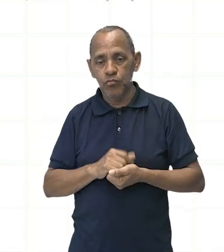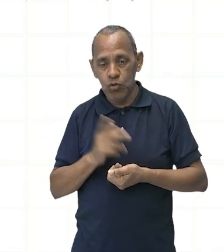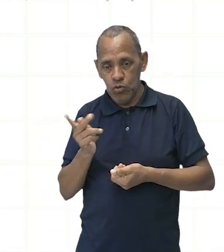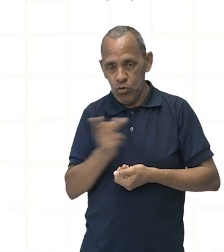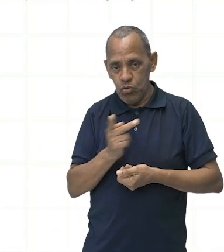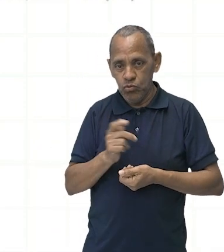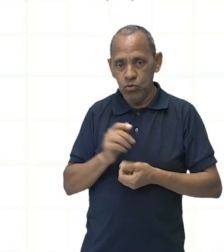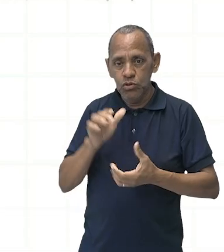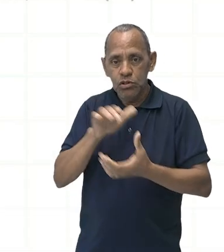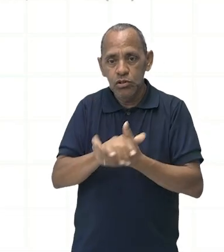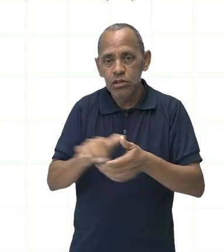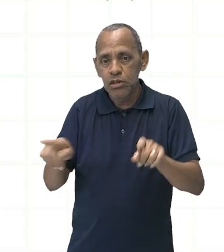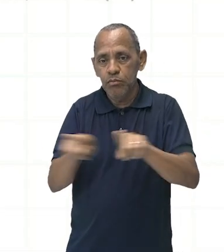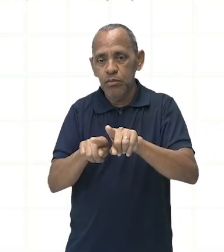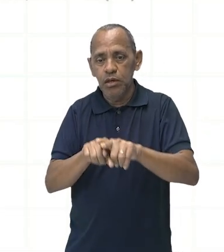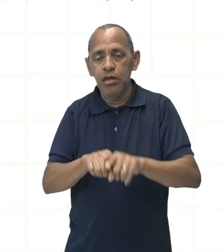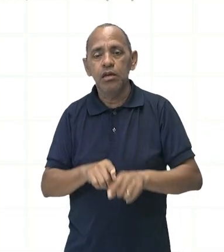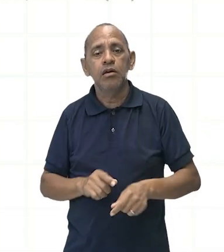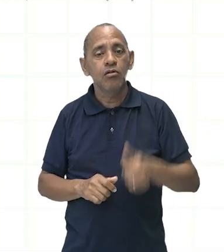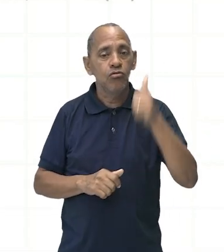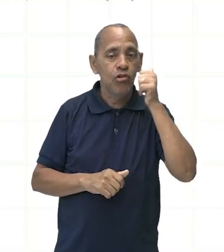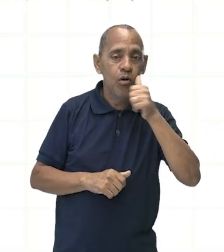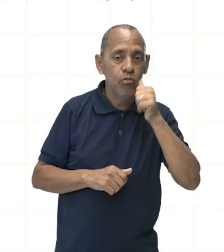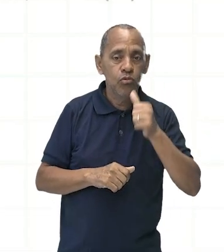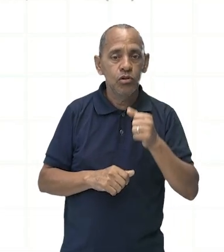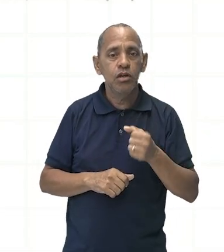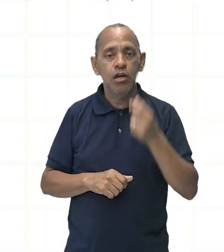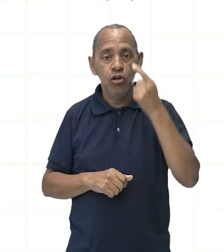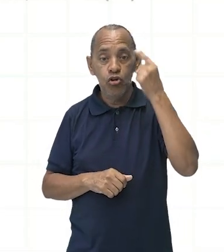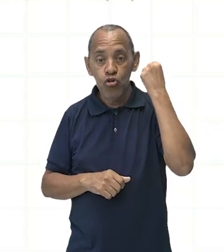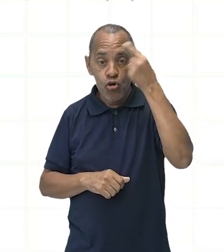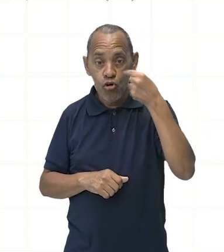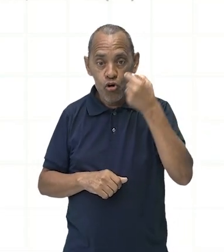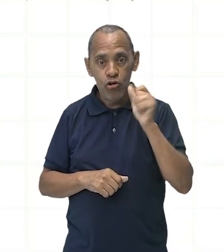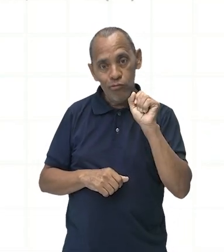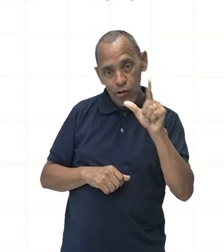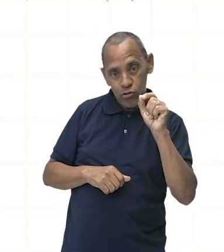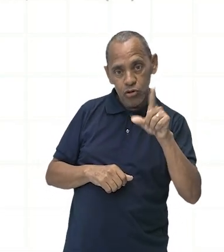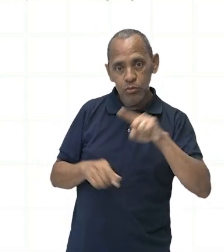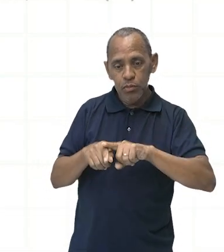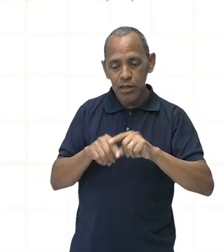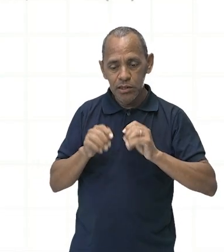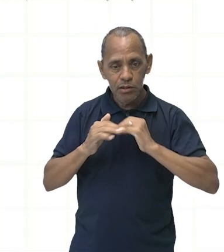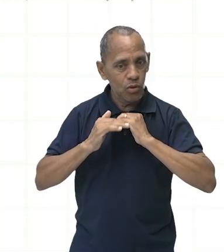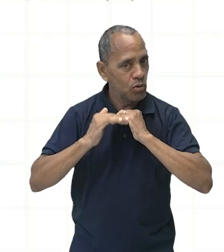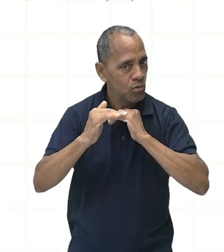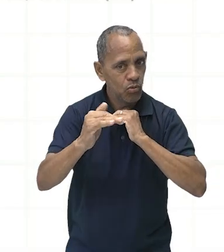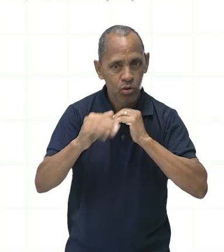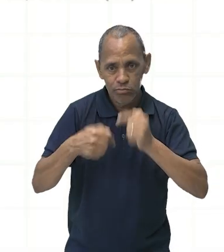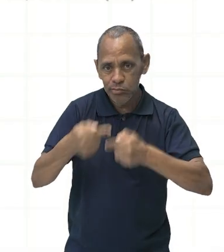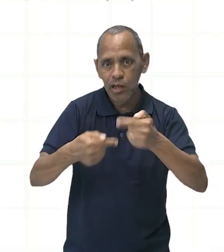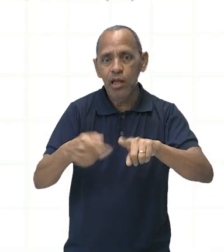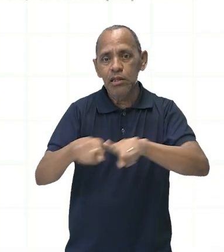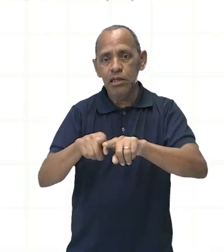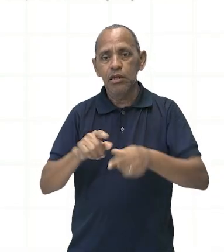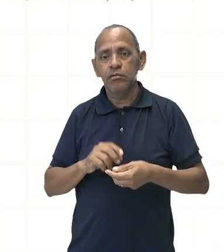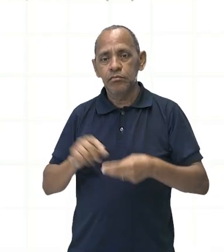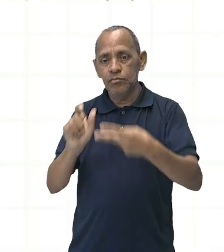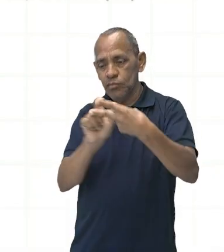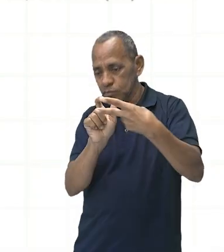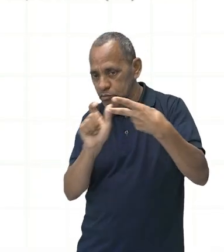casou também com uma mulher de olhos azuis, toda a sua linhagem não tinha como ser de outra forma, né? A gente só tem um